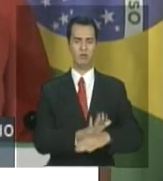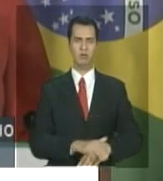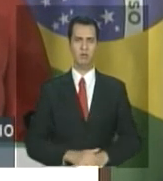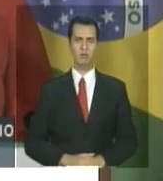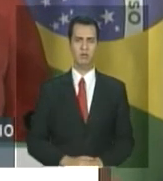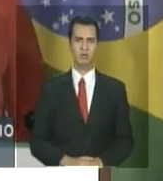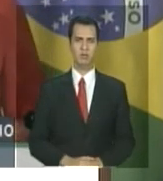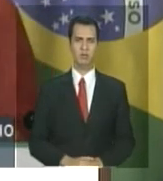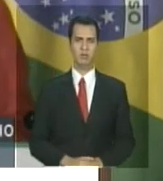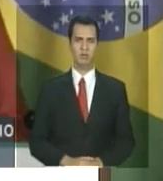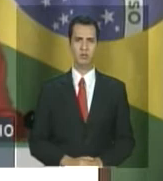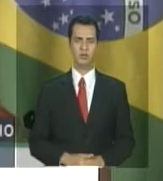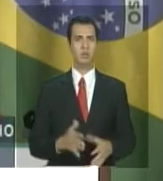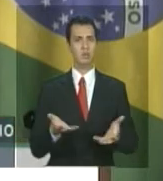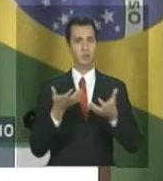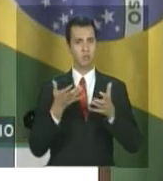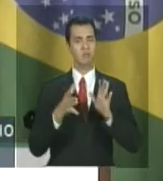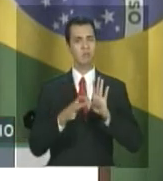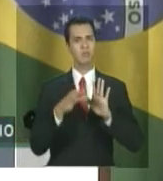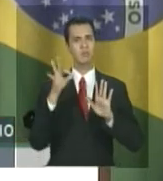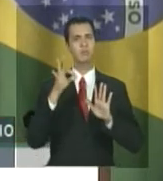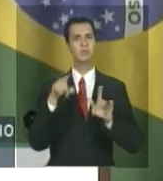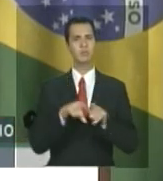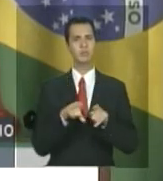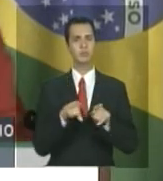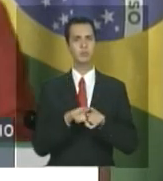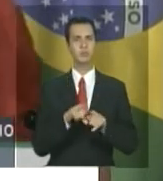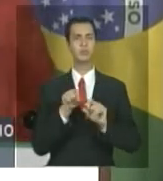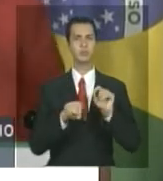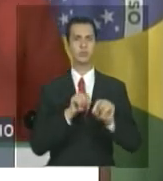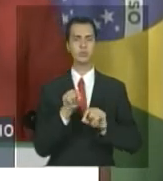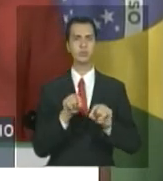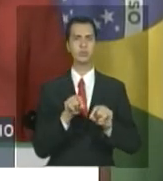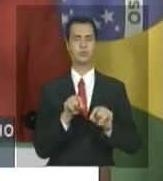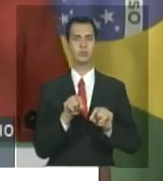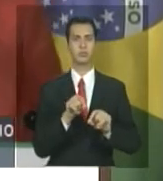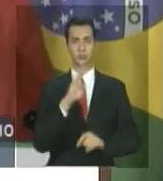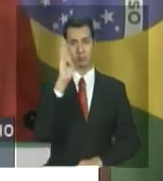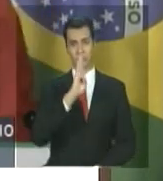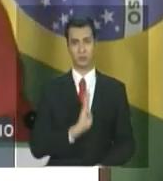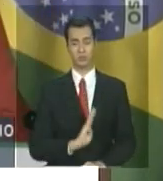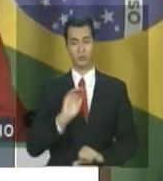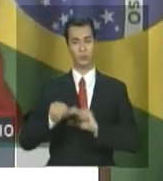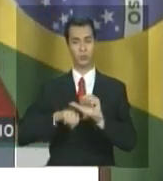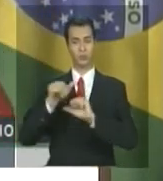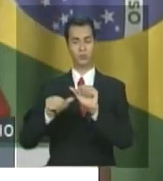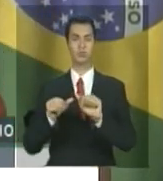Eu queria destacar para os senhores que as mudanças no Brasil coincidiram com mudanças no mundo,